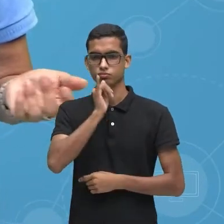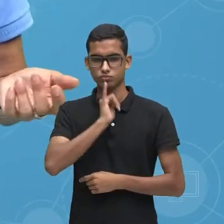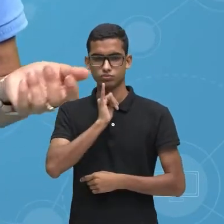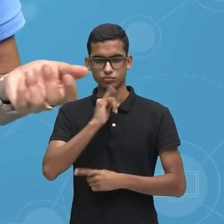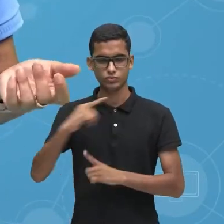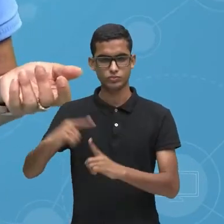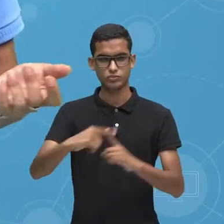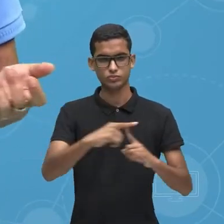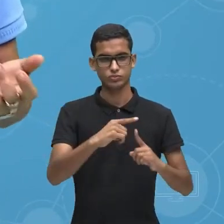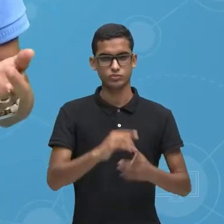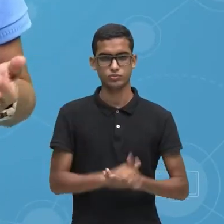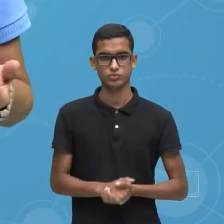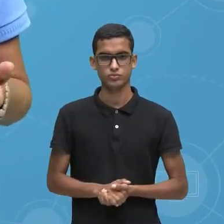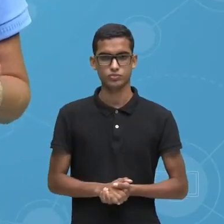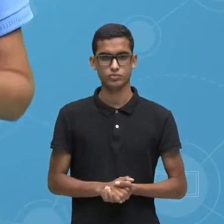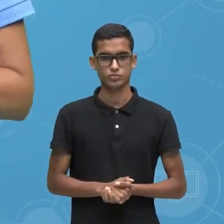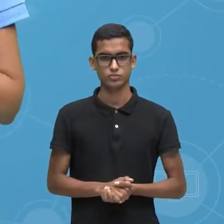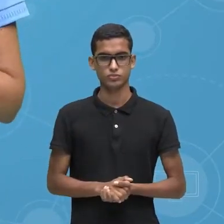têmpera. Vamos